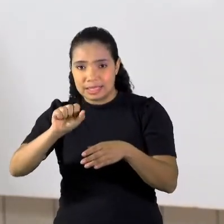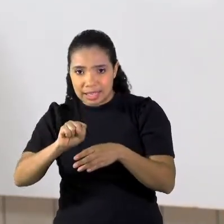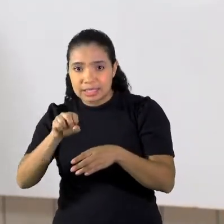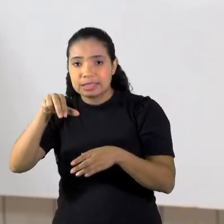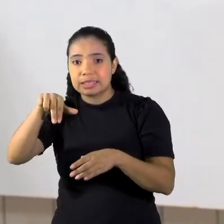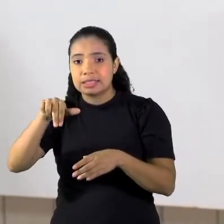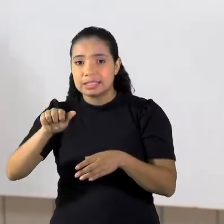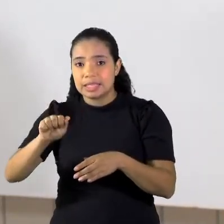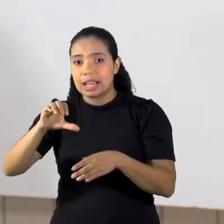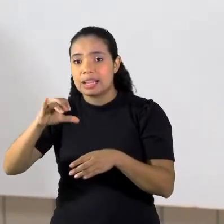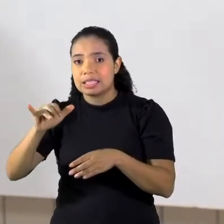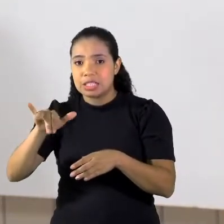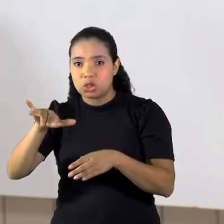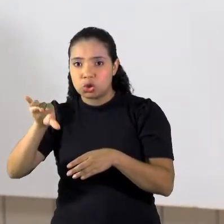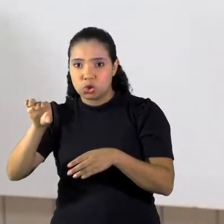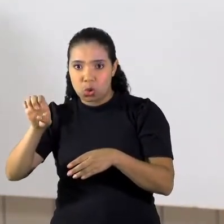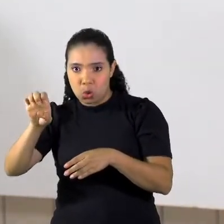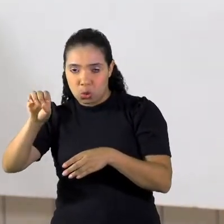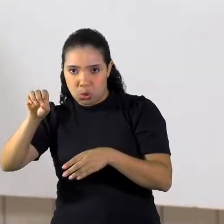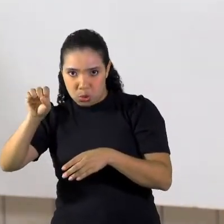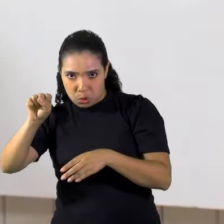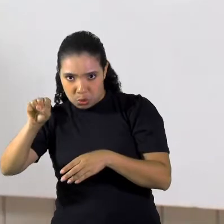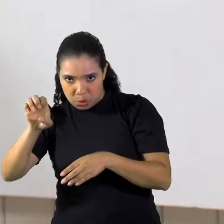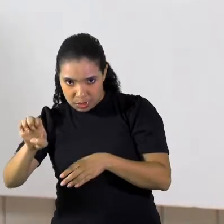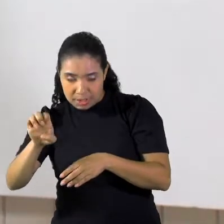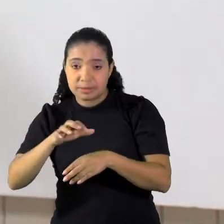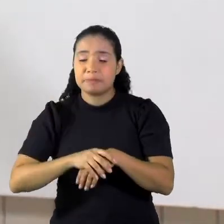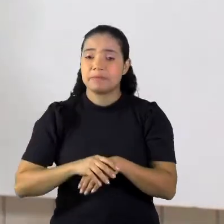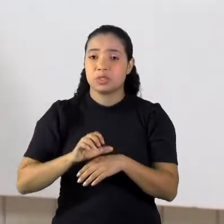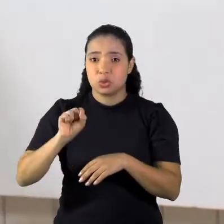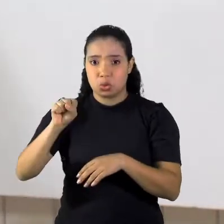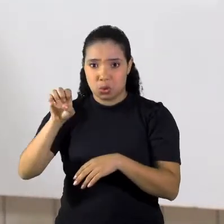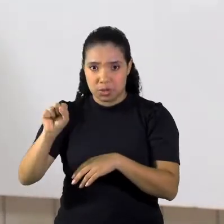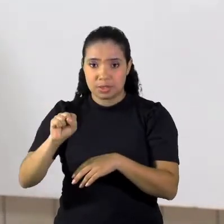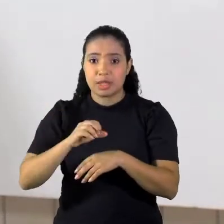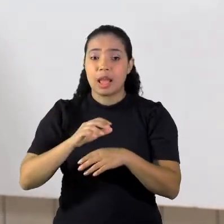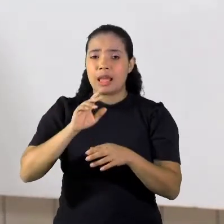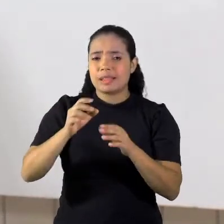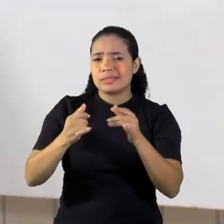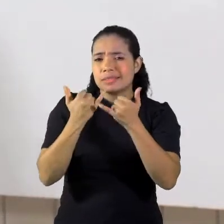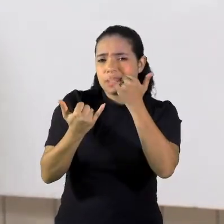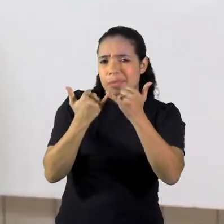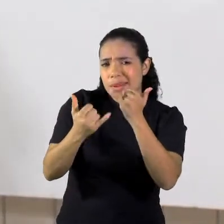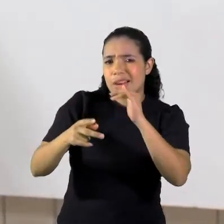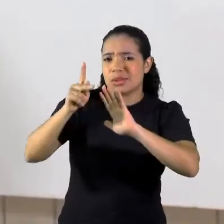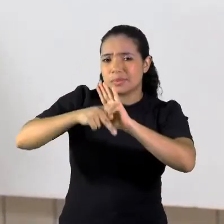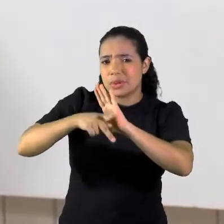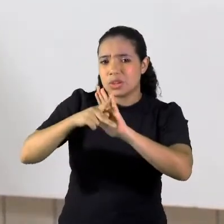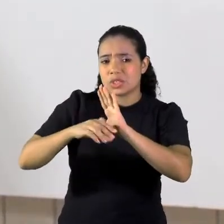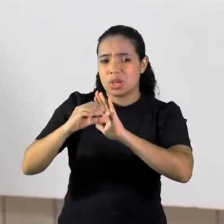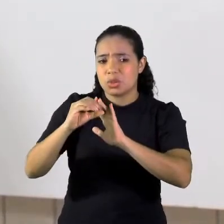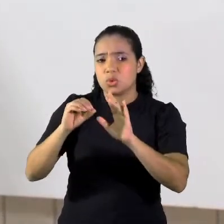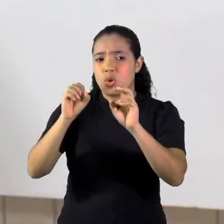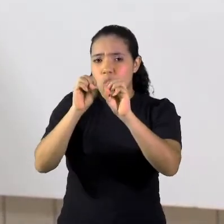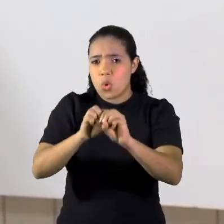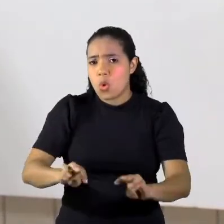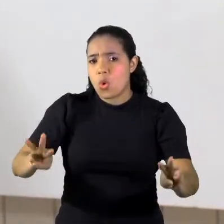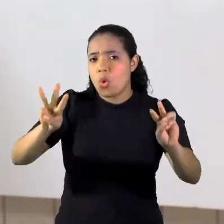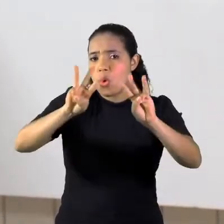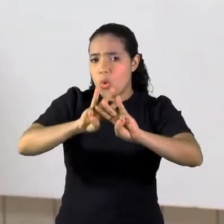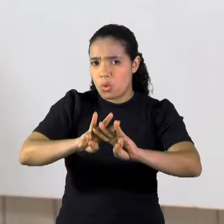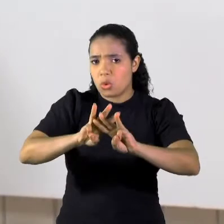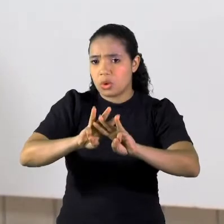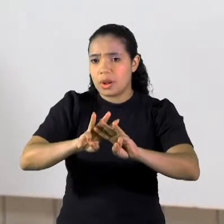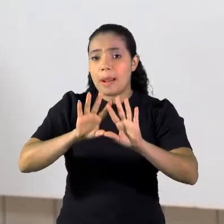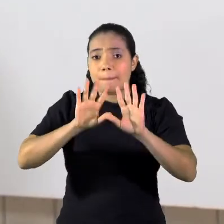Nações foi bem semelhante ao projeto da ONU. Só que, como